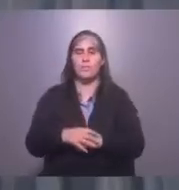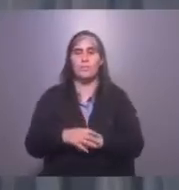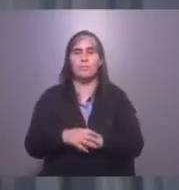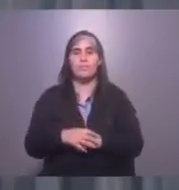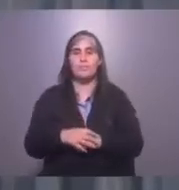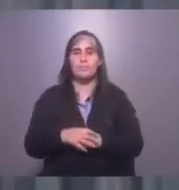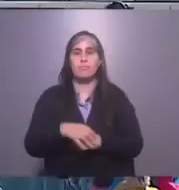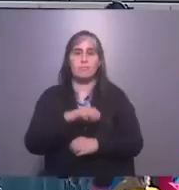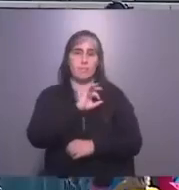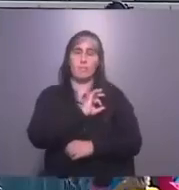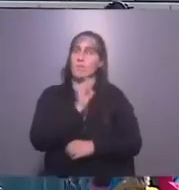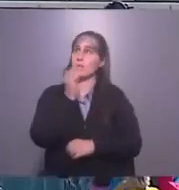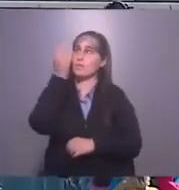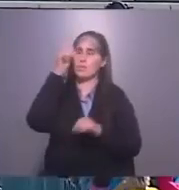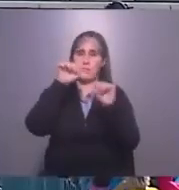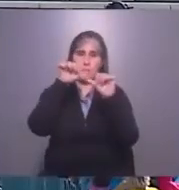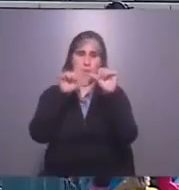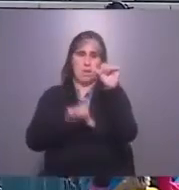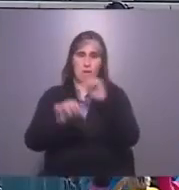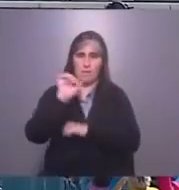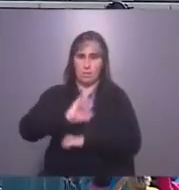Palavra do Senhor.